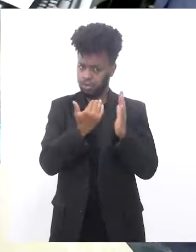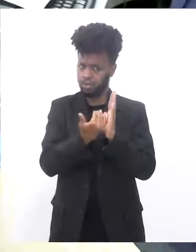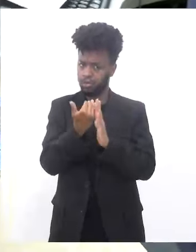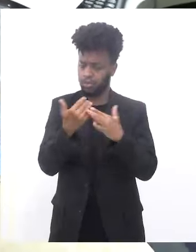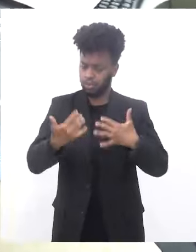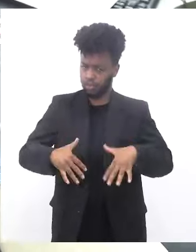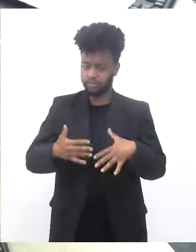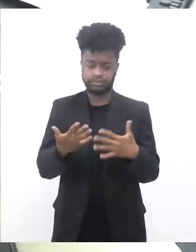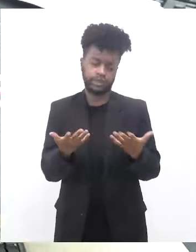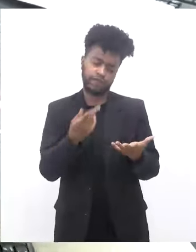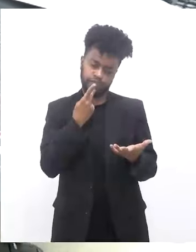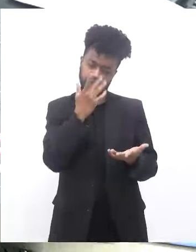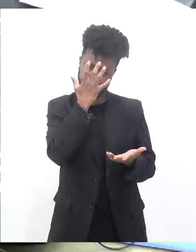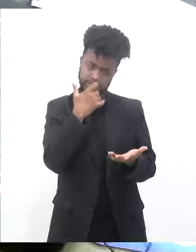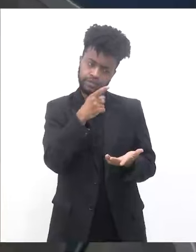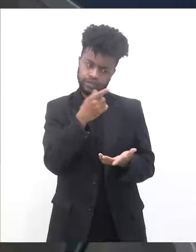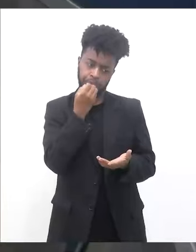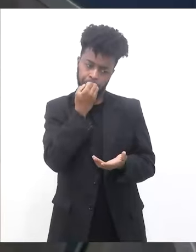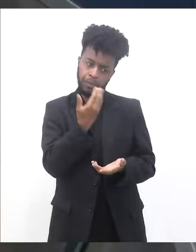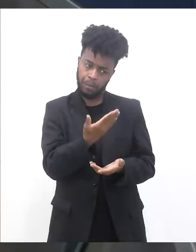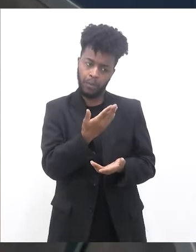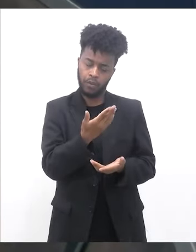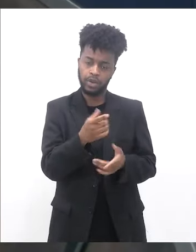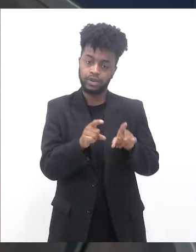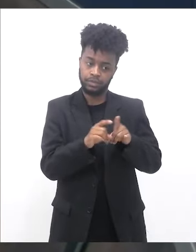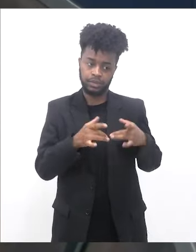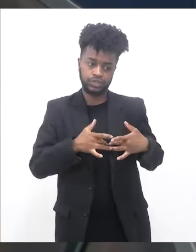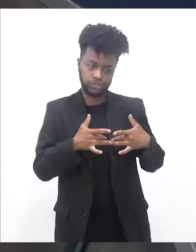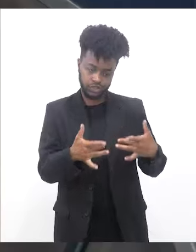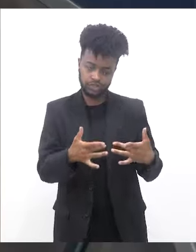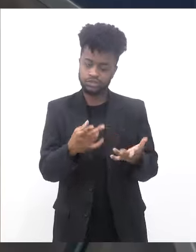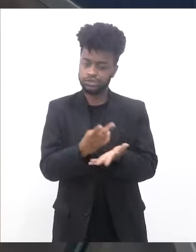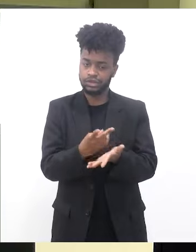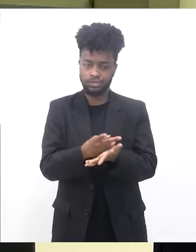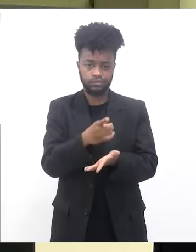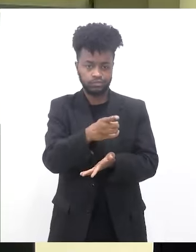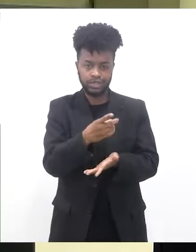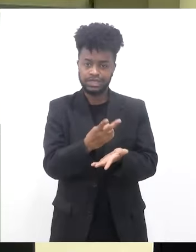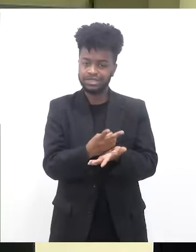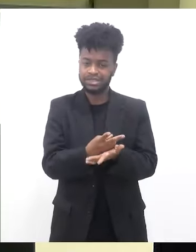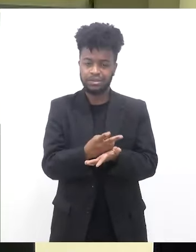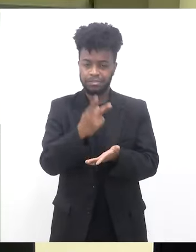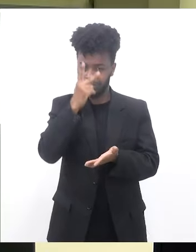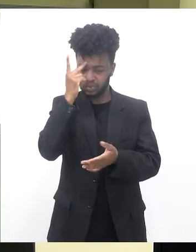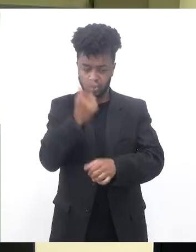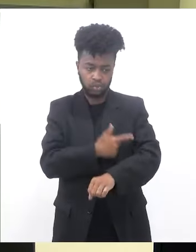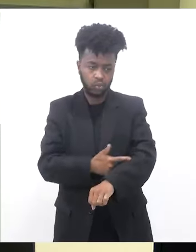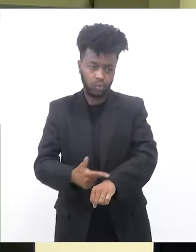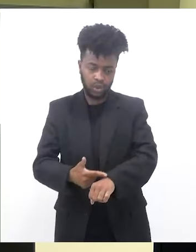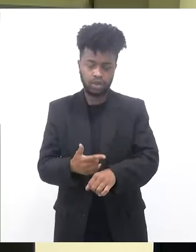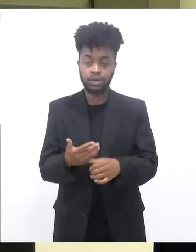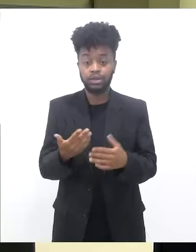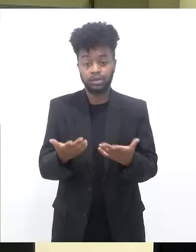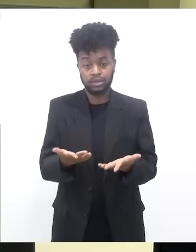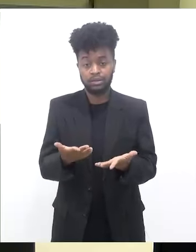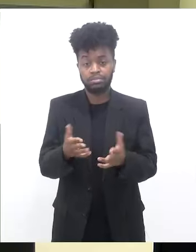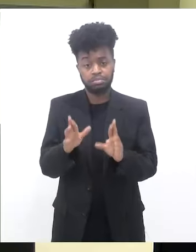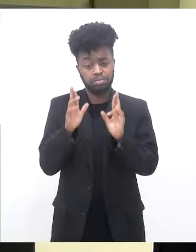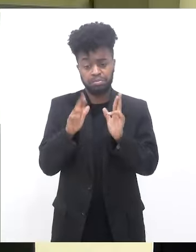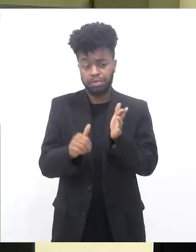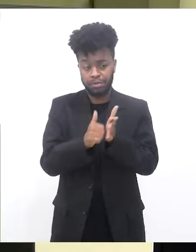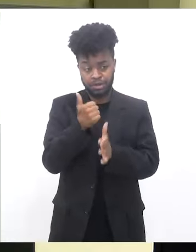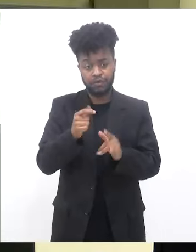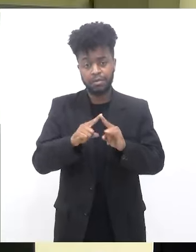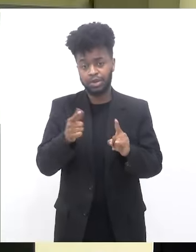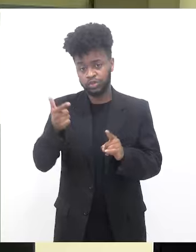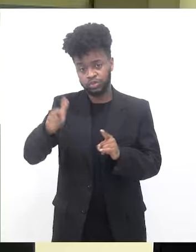Muita. Fala sério, bondade sua e uma gentileza sua, como sempre, você é uma pessoa muito gentil. Flávia, eu espero que seja a primeira de